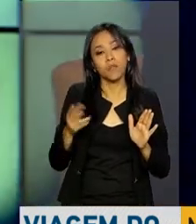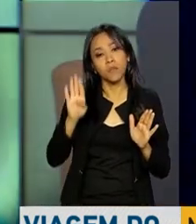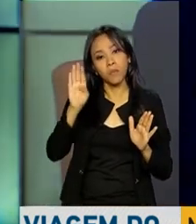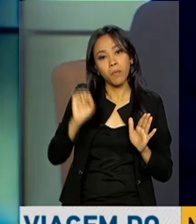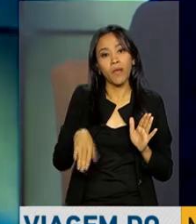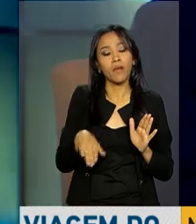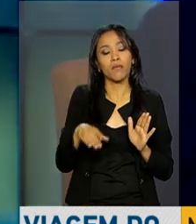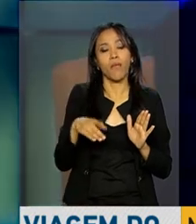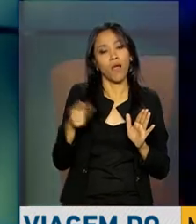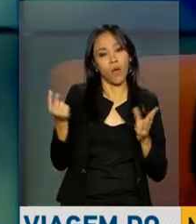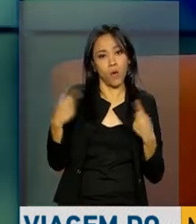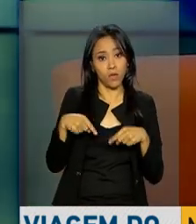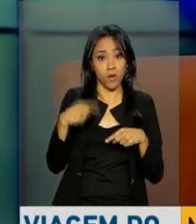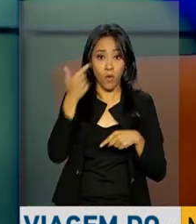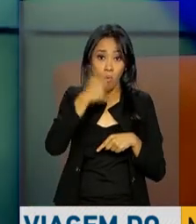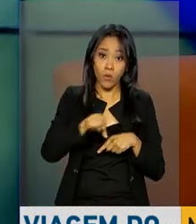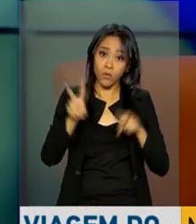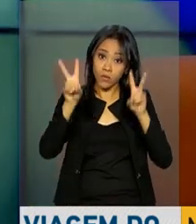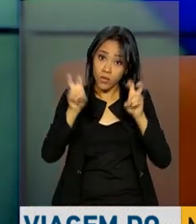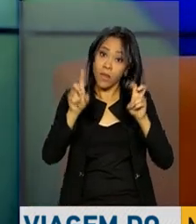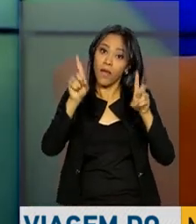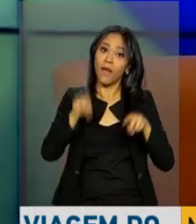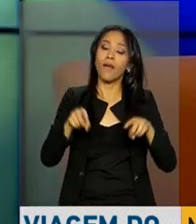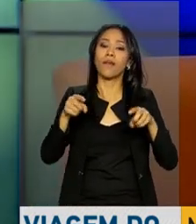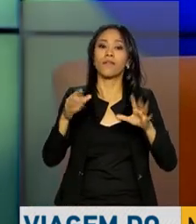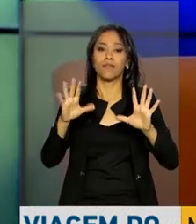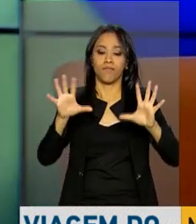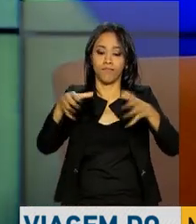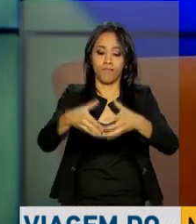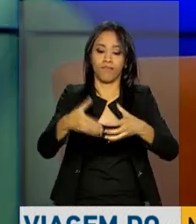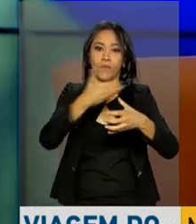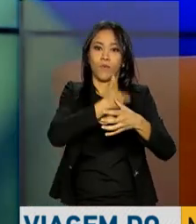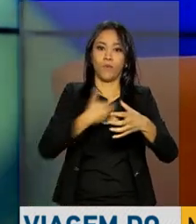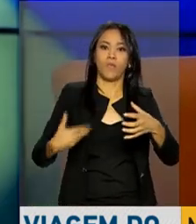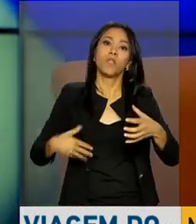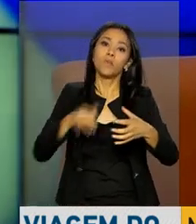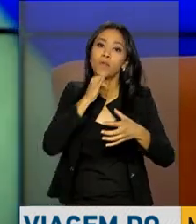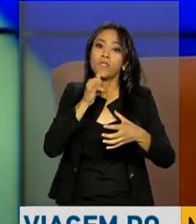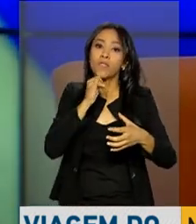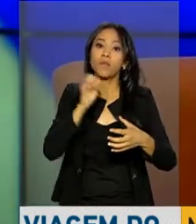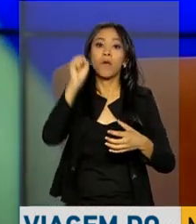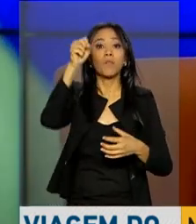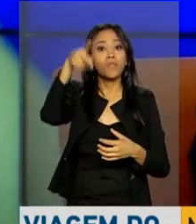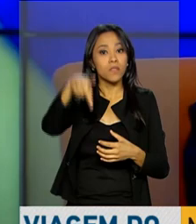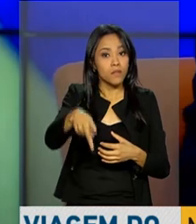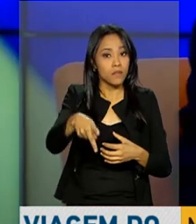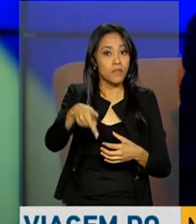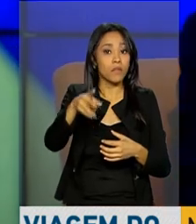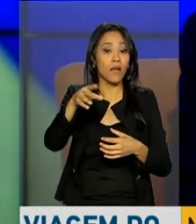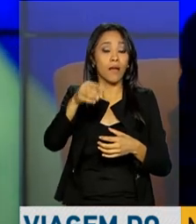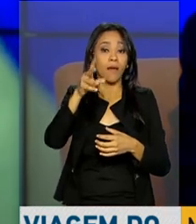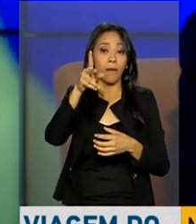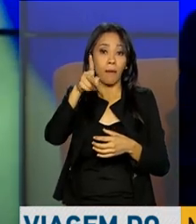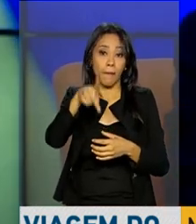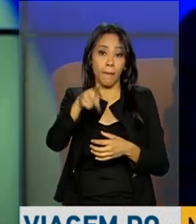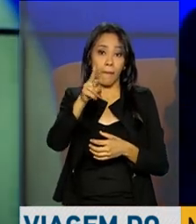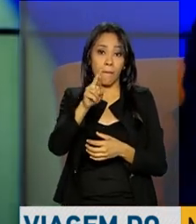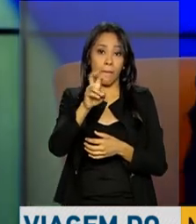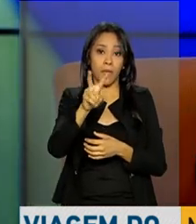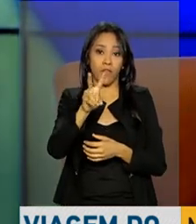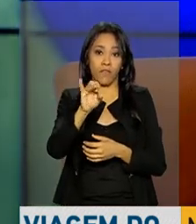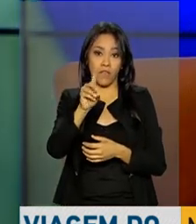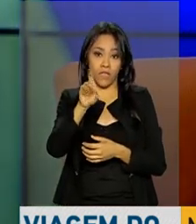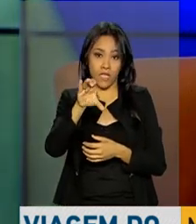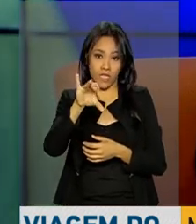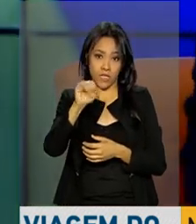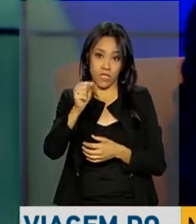a oposição se opõe. Mas outras questões são questões de Estado. Eu dou exemplo da Previdência Social. Por que nós queremos fazer a reforma da Previdência? Porque esta é uma